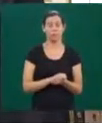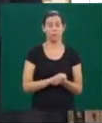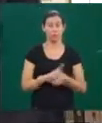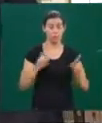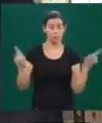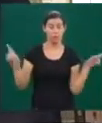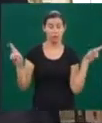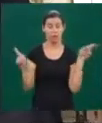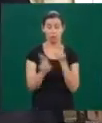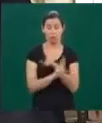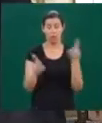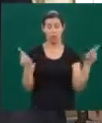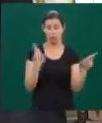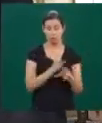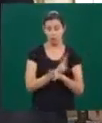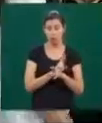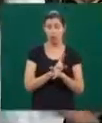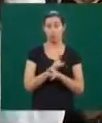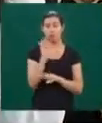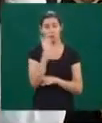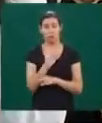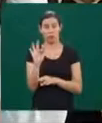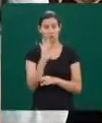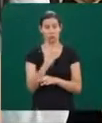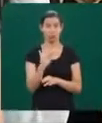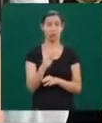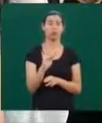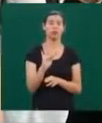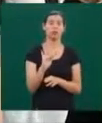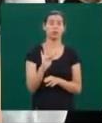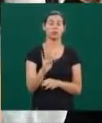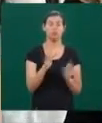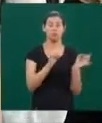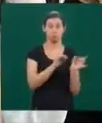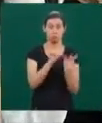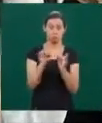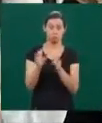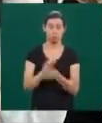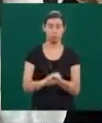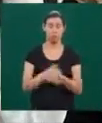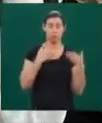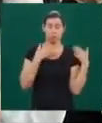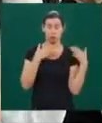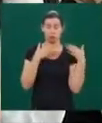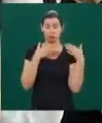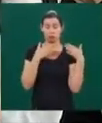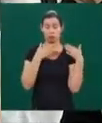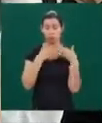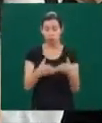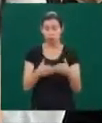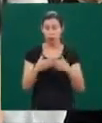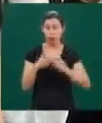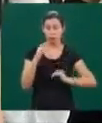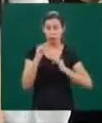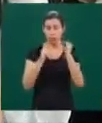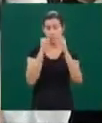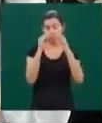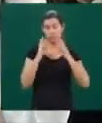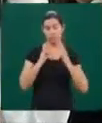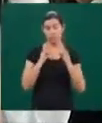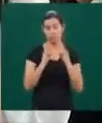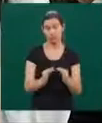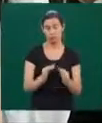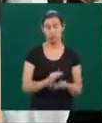relações da universidade com o mercado. O foco desses trabalhos, o nosso foco é o desenvolvimento de tecnologia, o